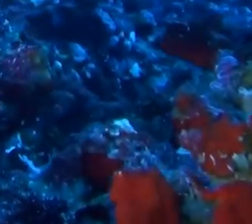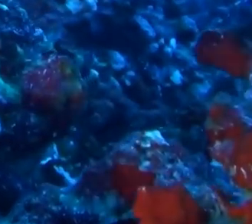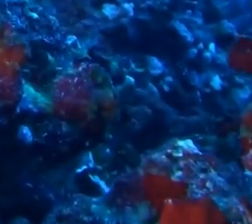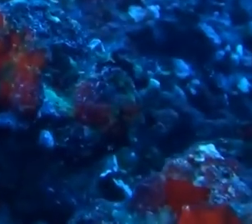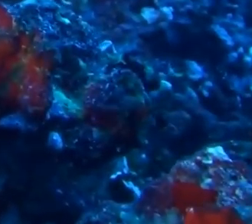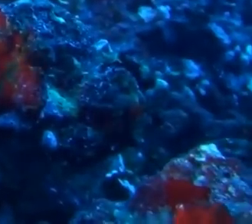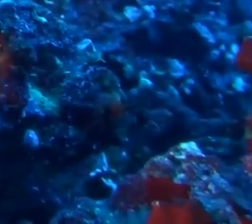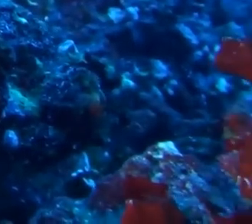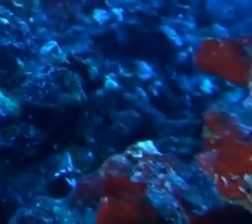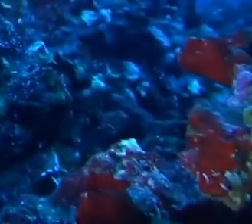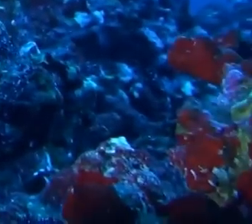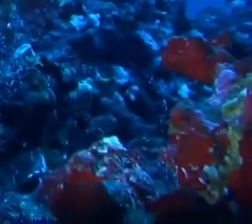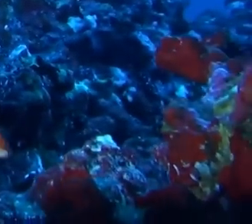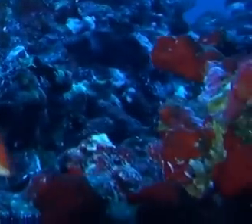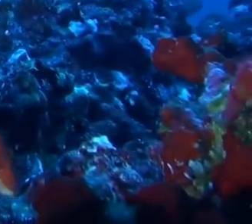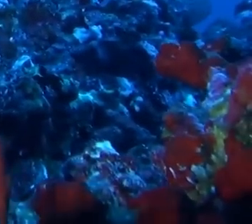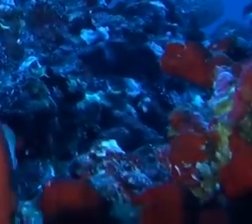Música